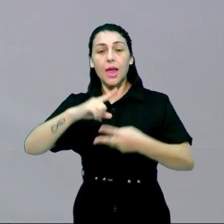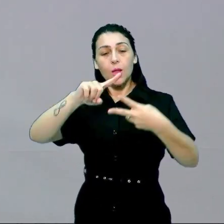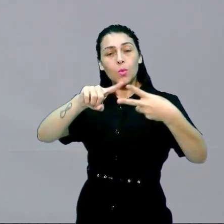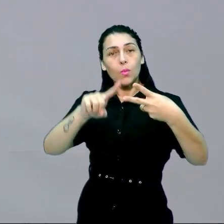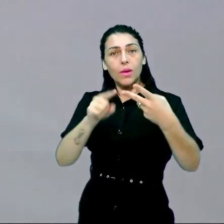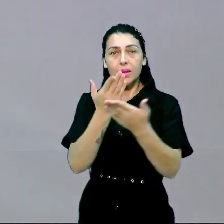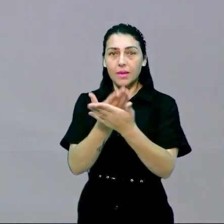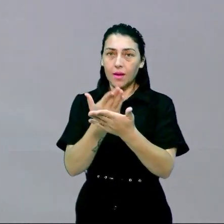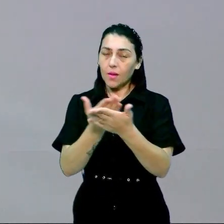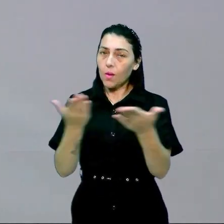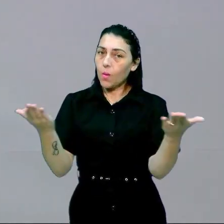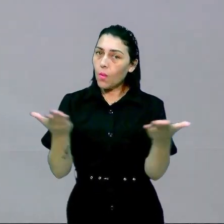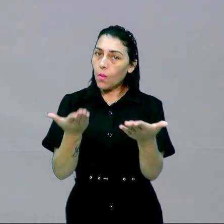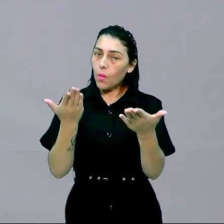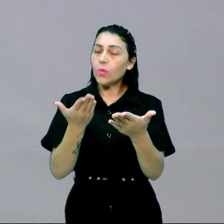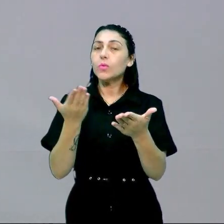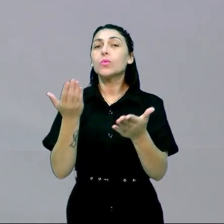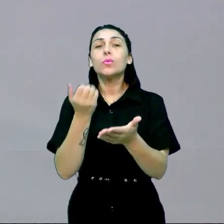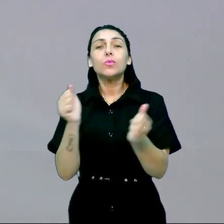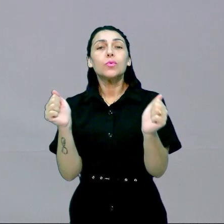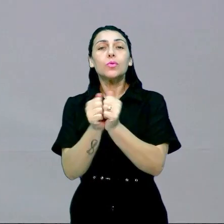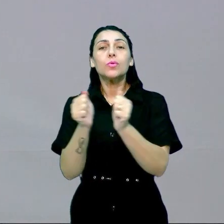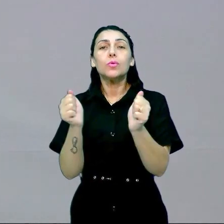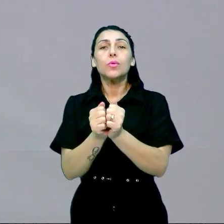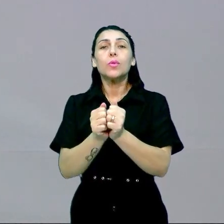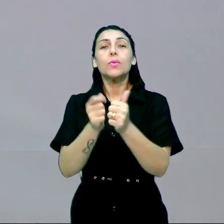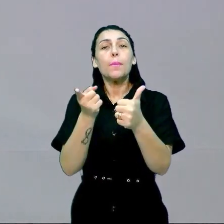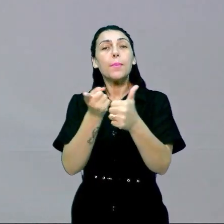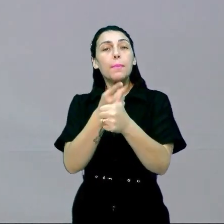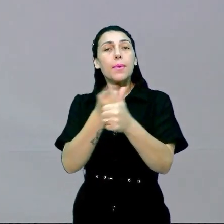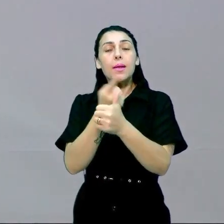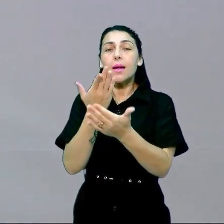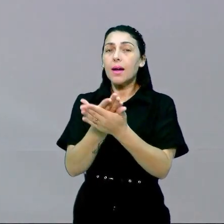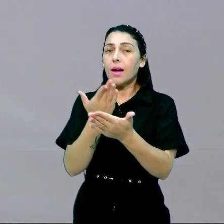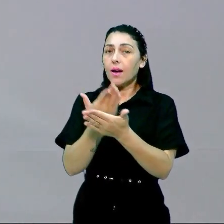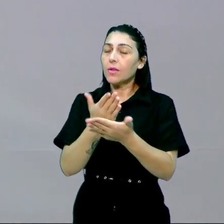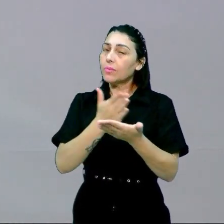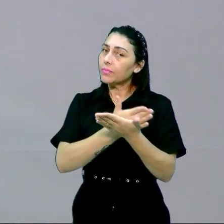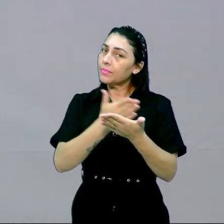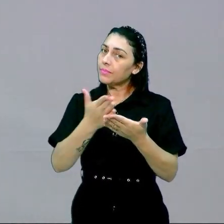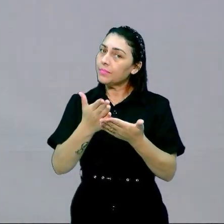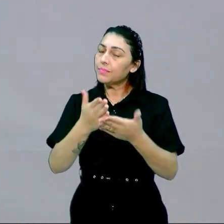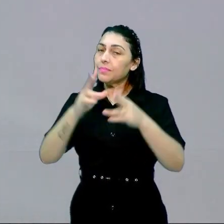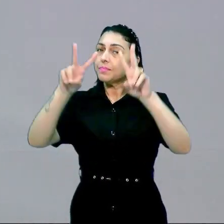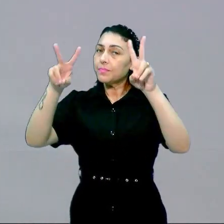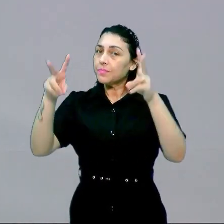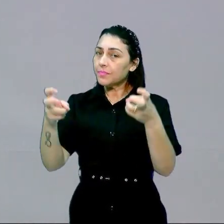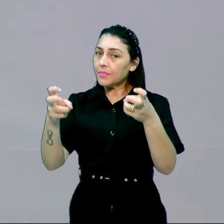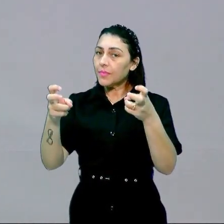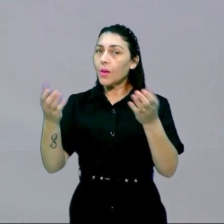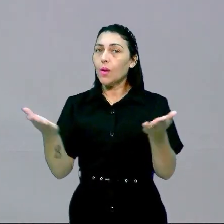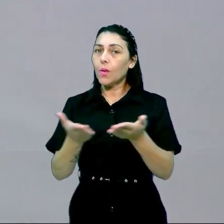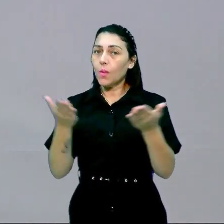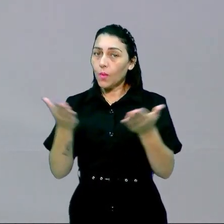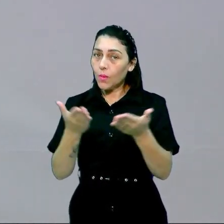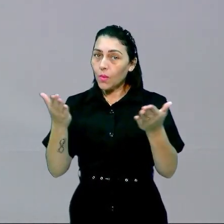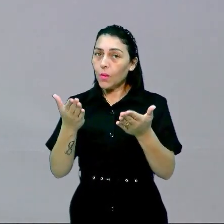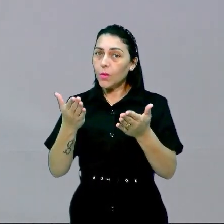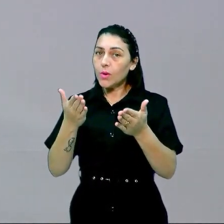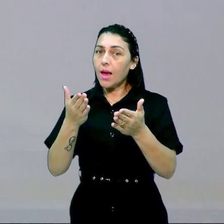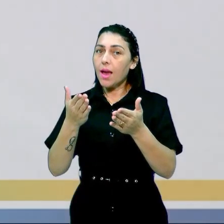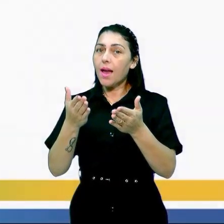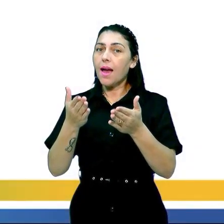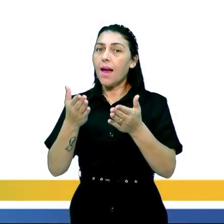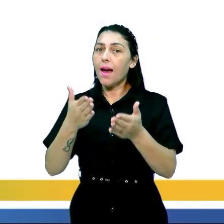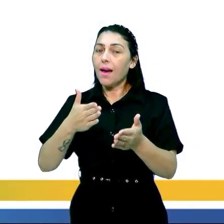parte 2, e hoje nós vamos acompanhar aqui juntos a parte 1. Então, vamos começar? Tema de hoje, Primavera